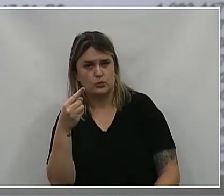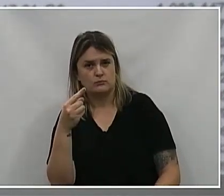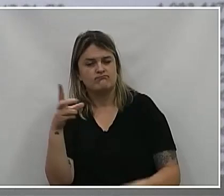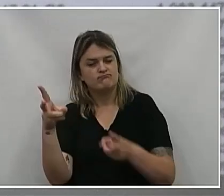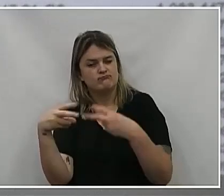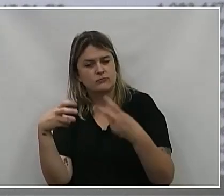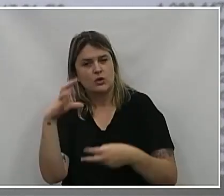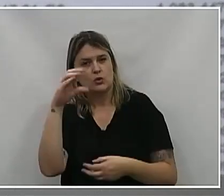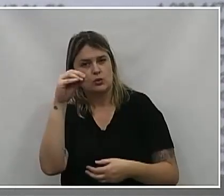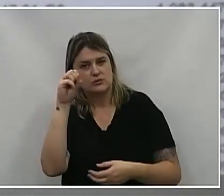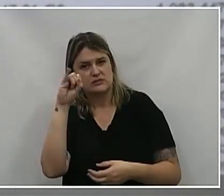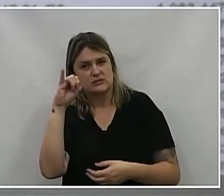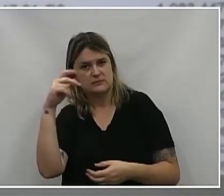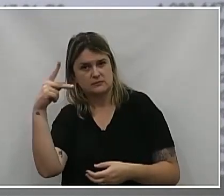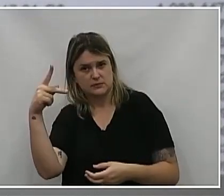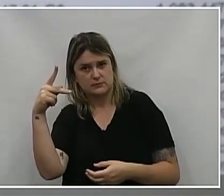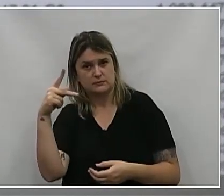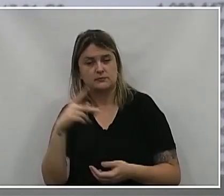COSIP. Isso